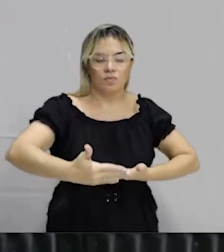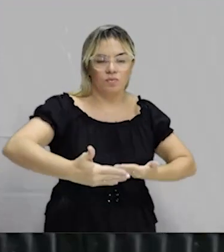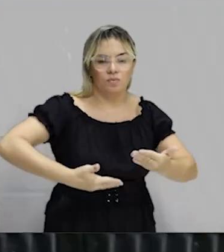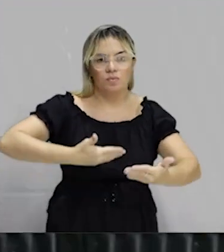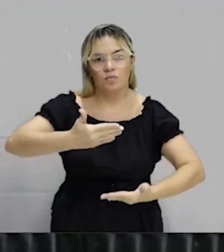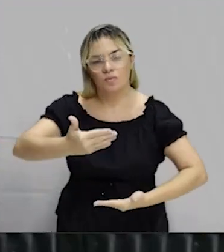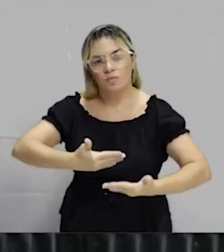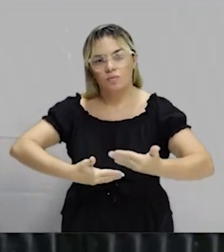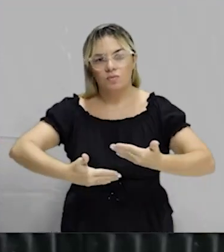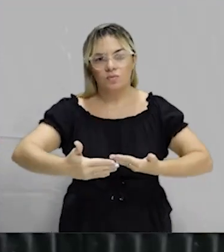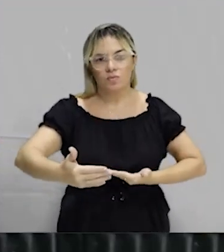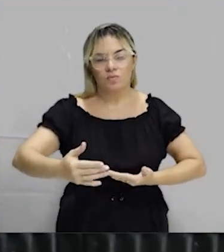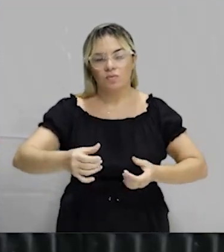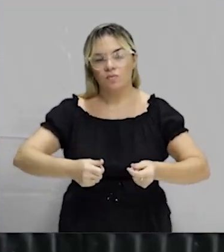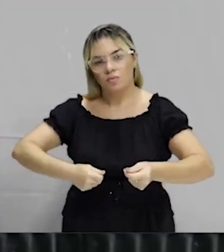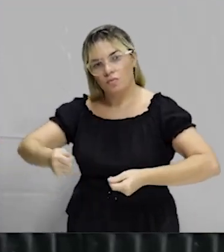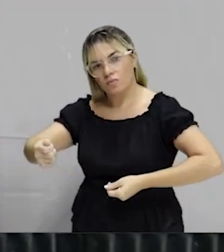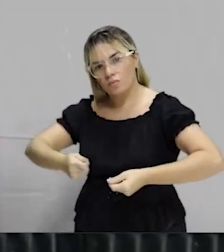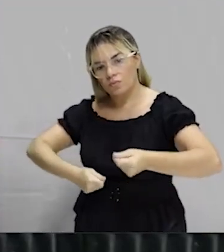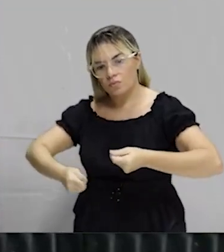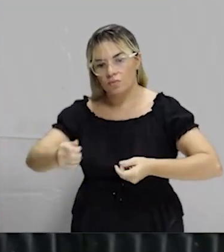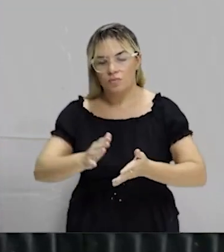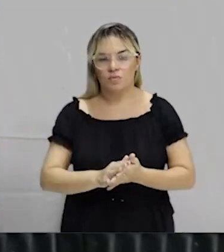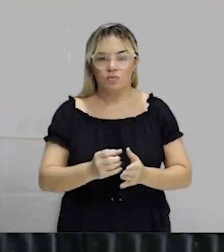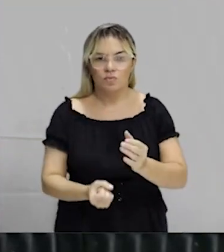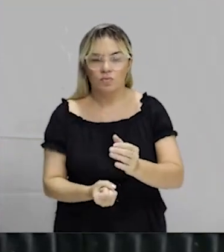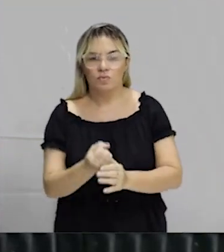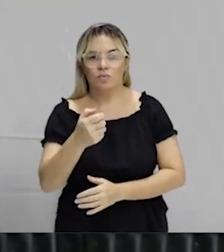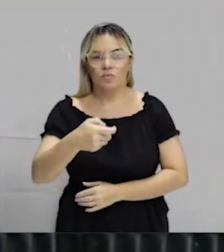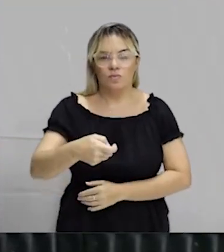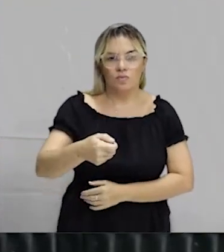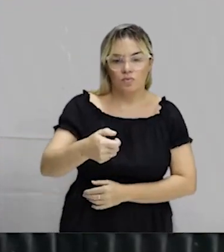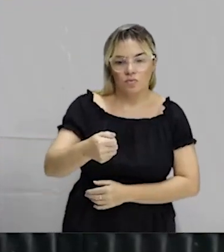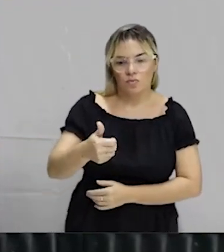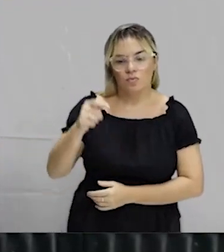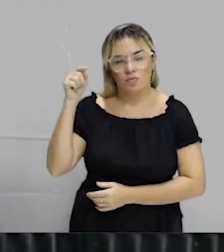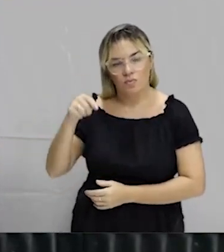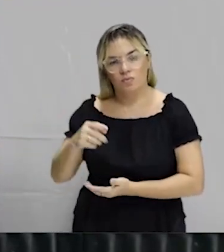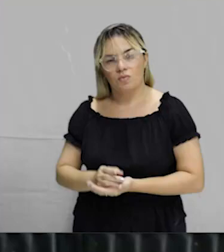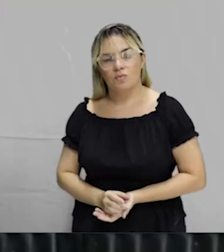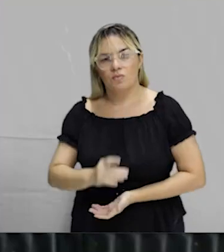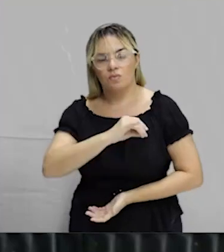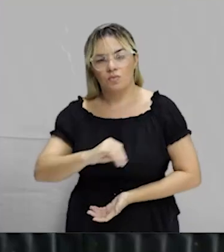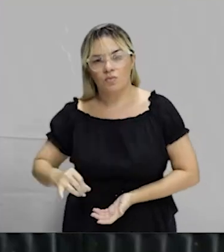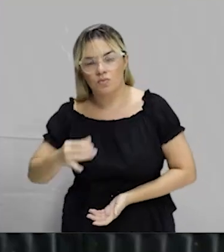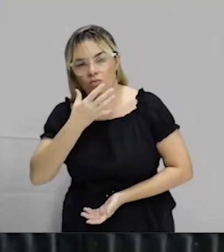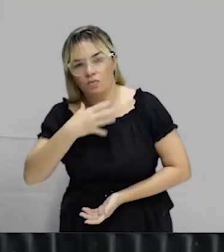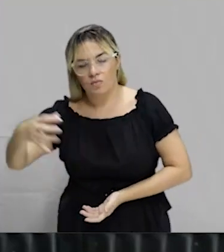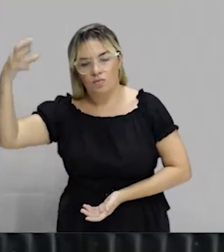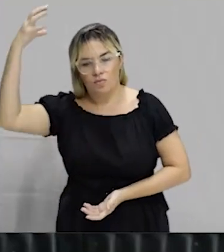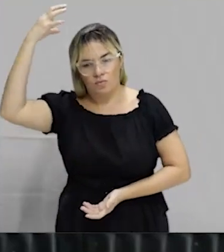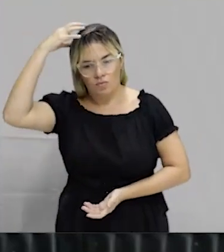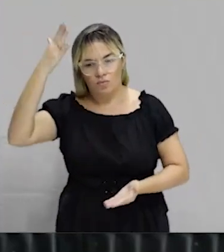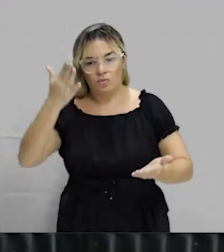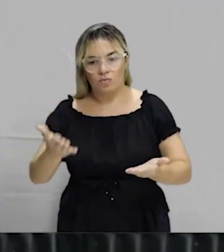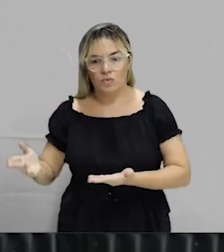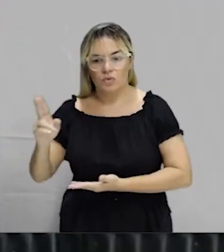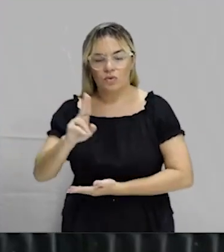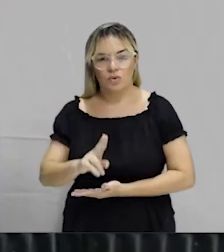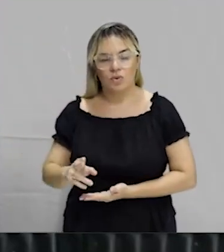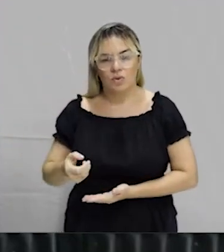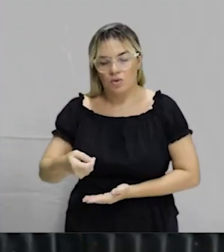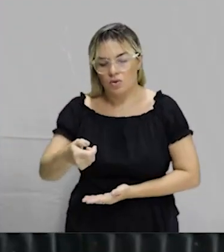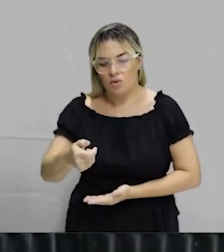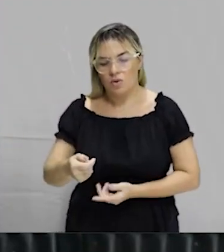comerciais. Ou seja, eles criaram uma moeda. Dario criou uma moeda, o chamado dárico.